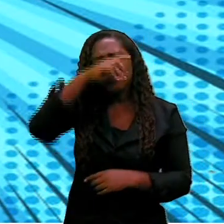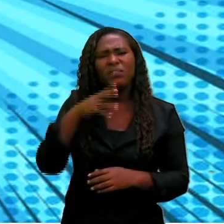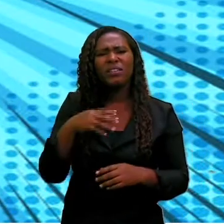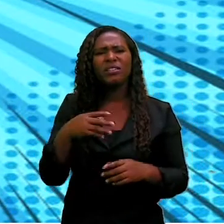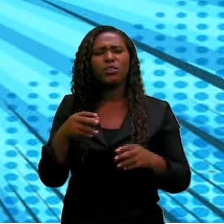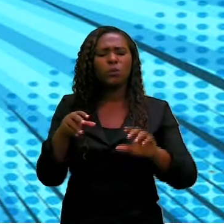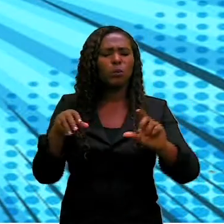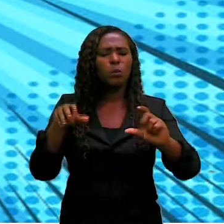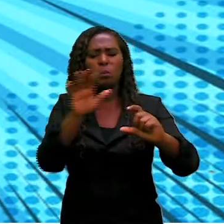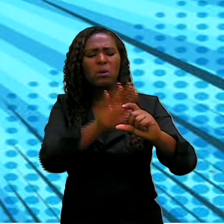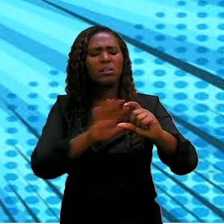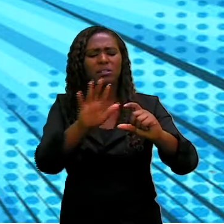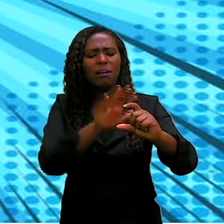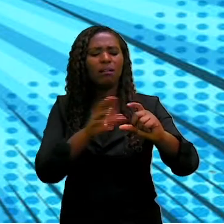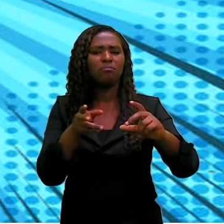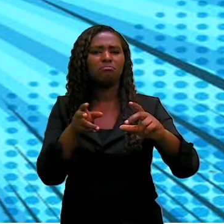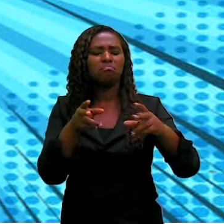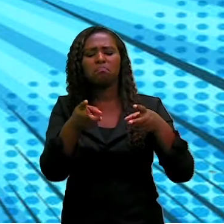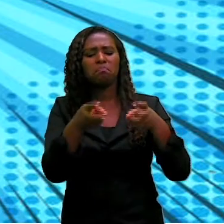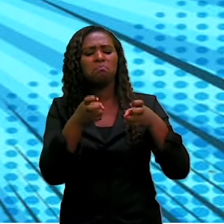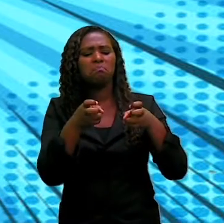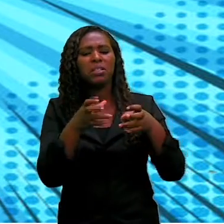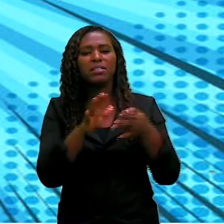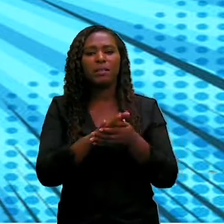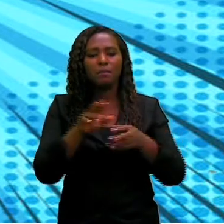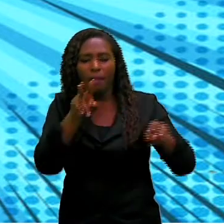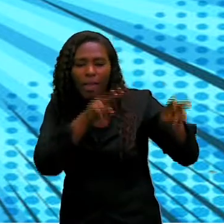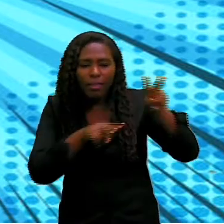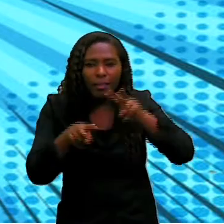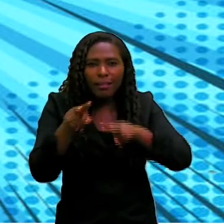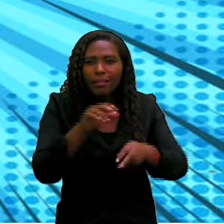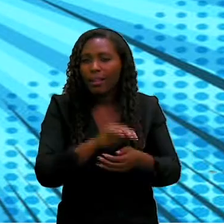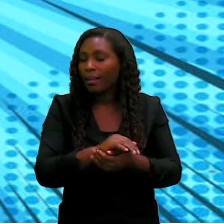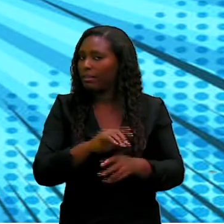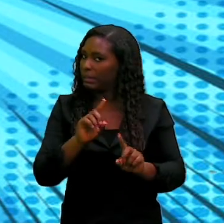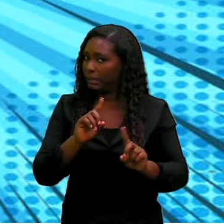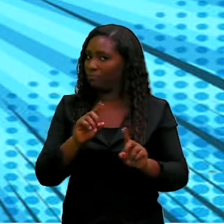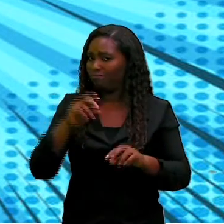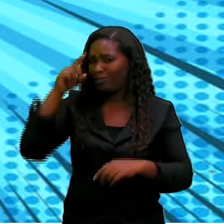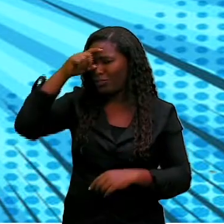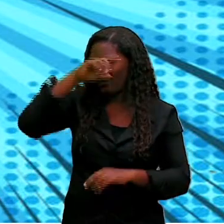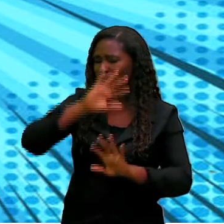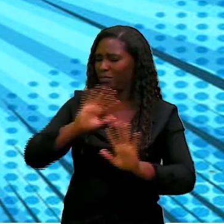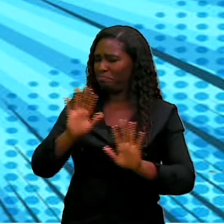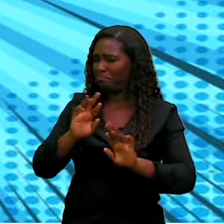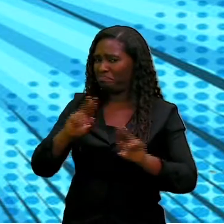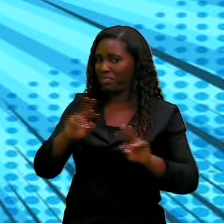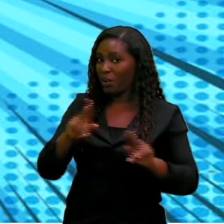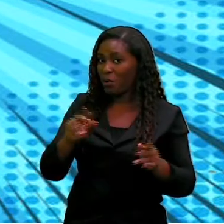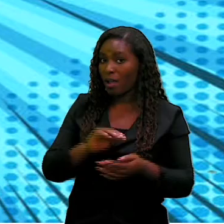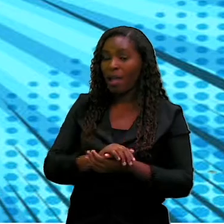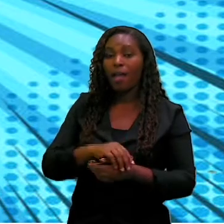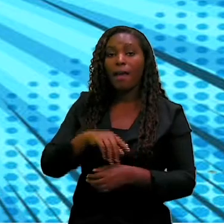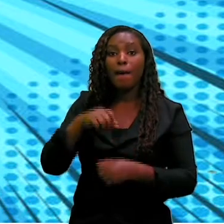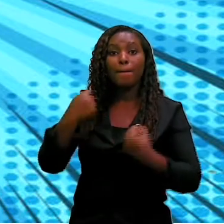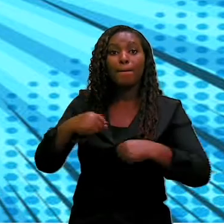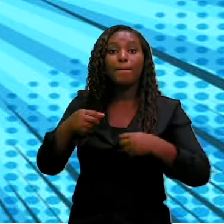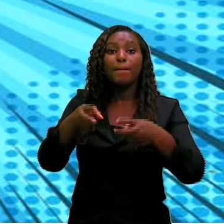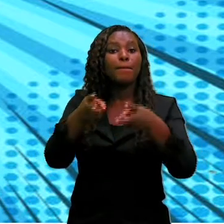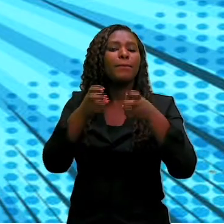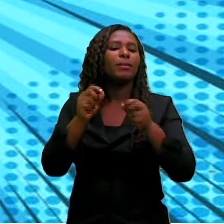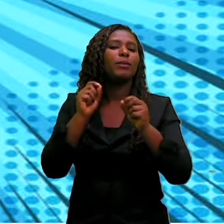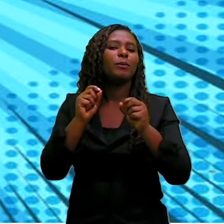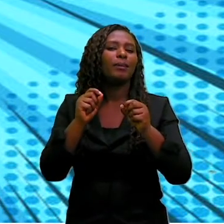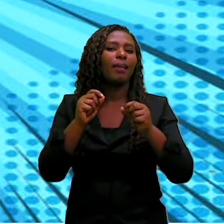analisar uma charge. A gente precisa o quê? Levar em consideração algumas coisas, como o quê, por exemplo? Os aspectos verbais, que são